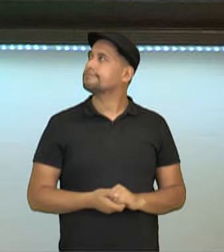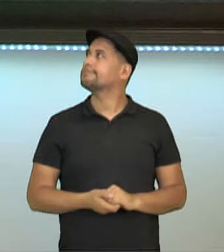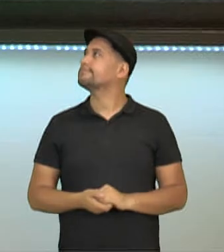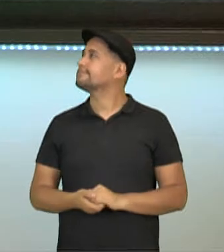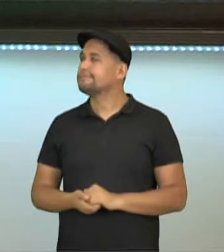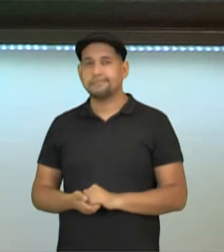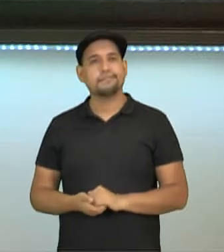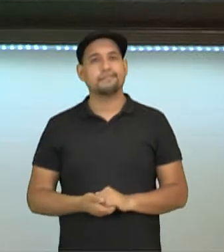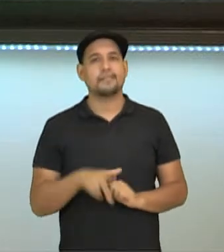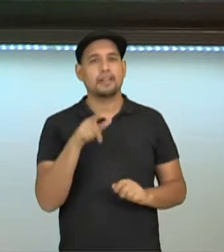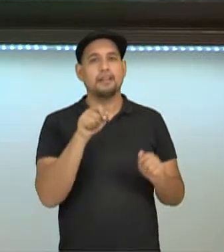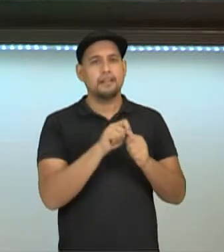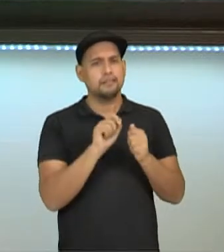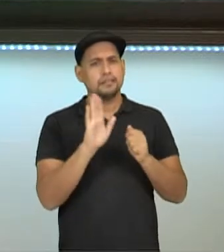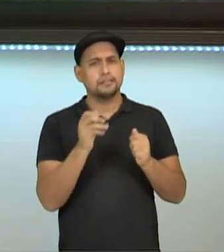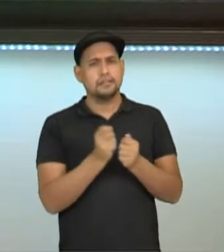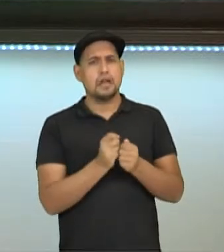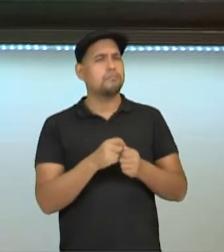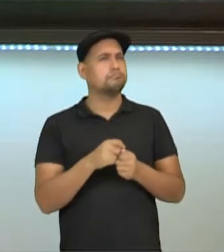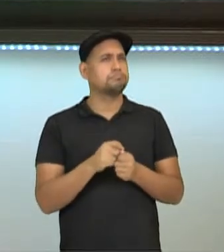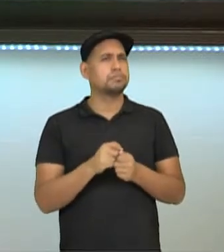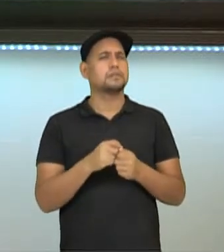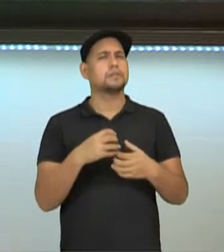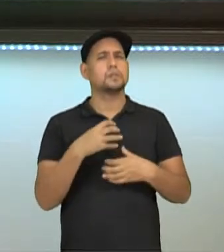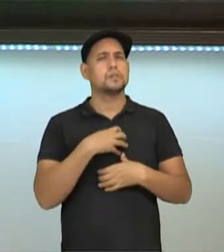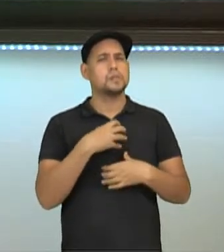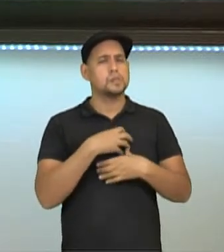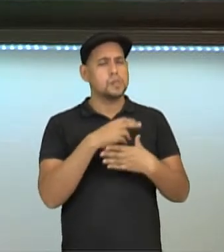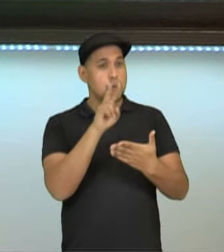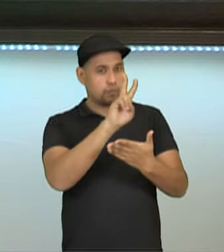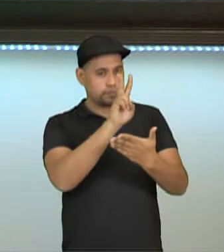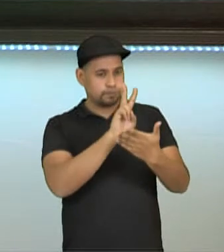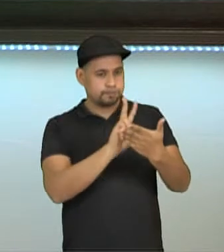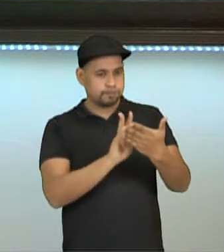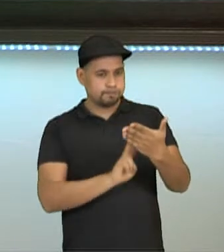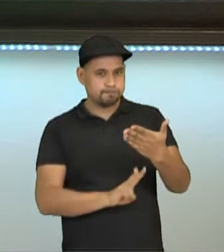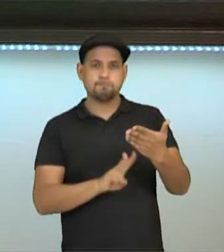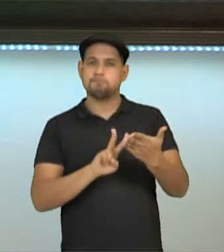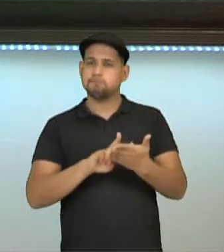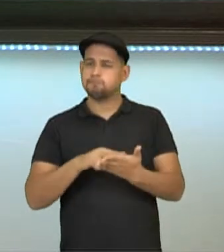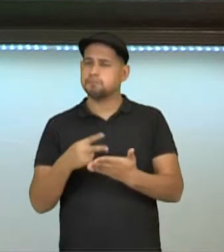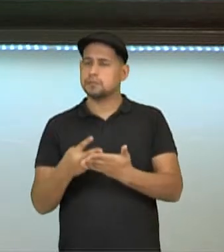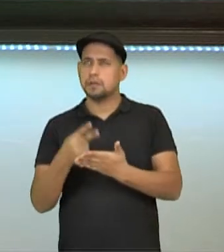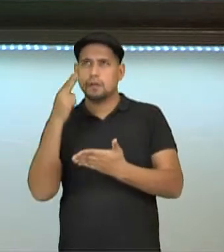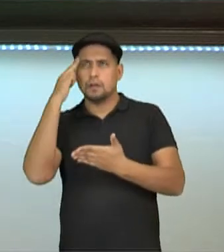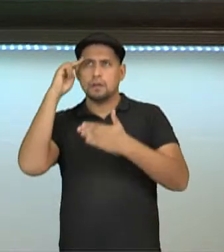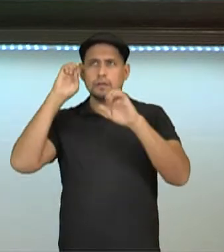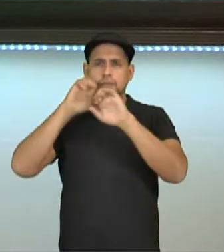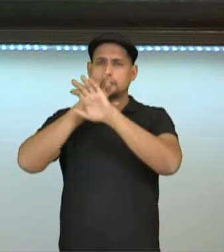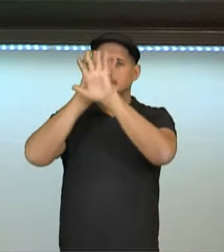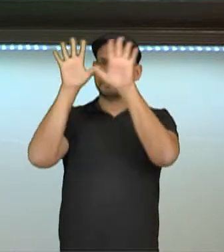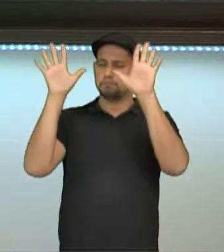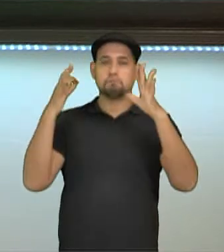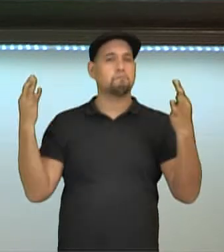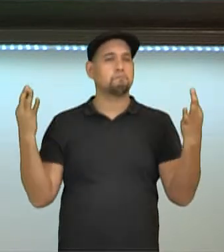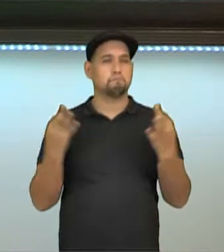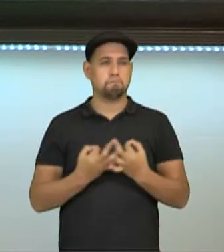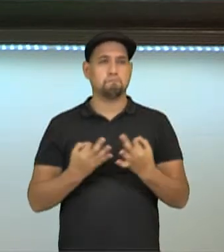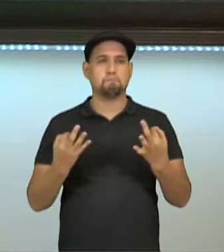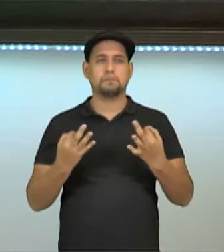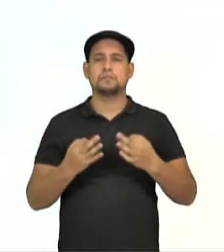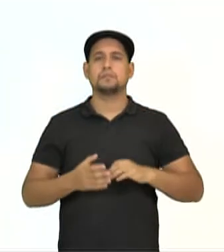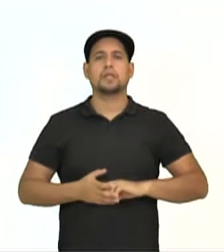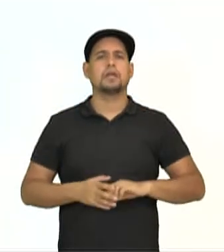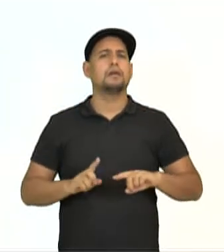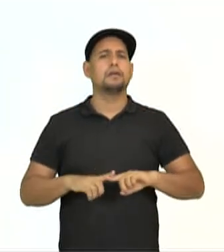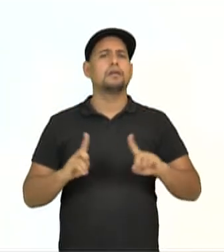aqui você fez o seu listening e vai conseguir fazer a sua tradução e entendimento também com autonomia.